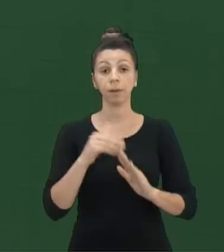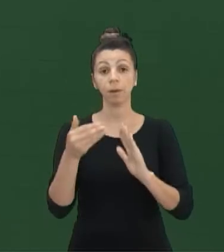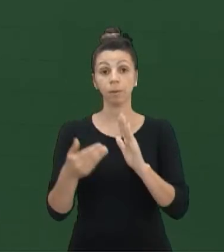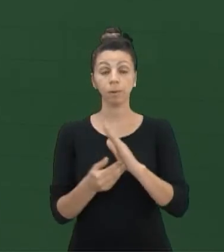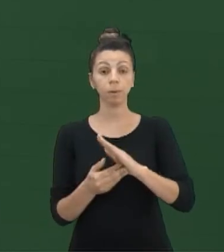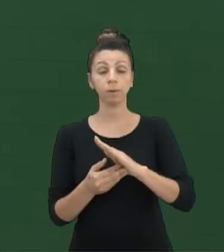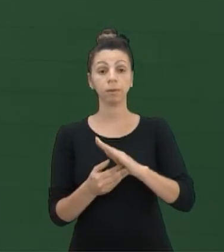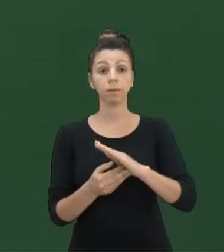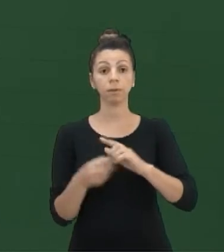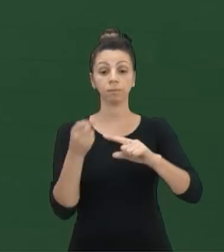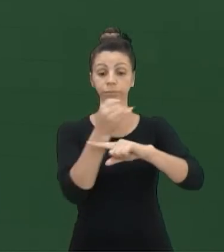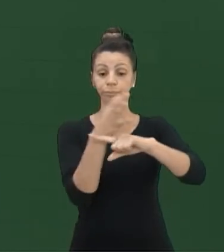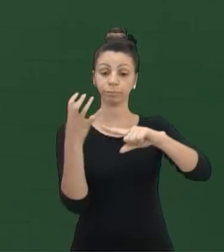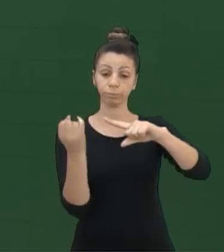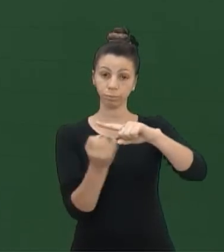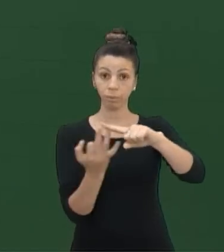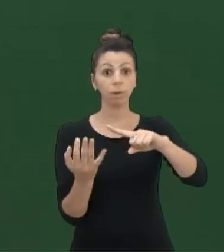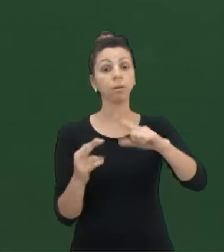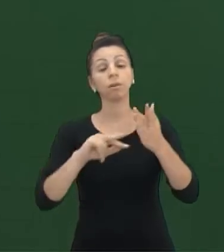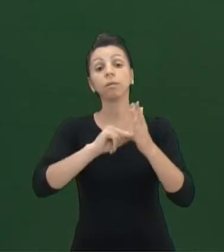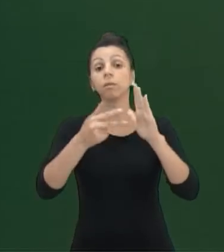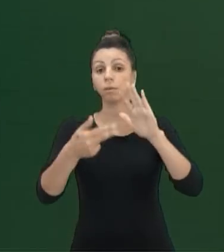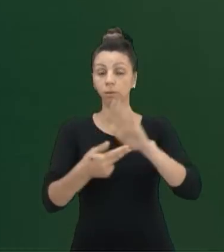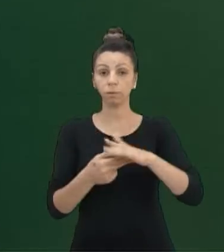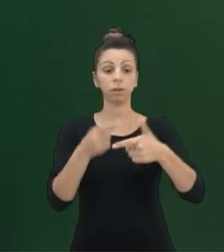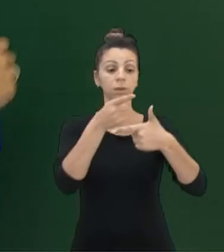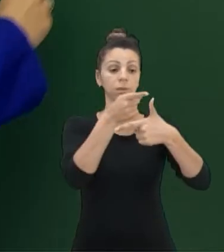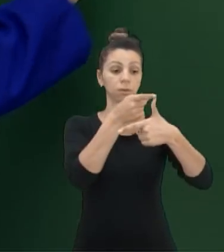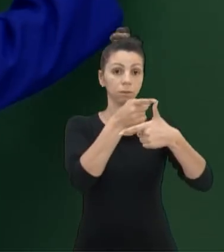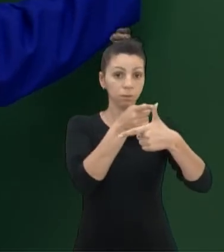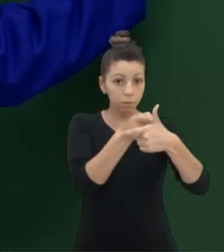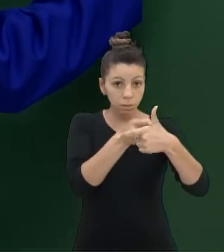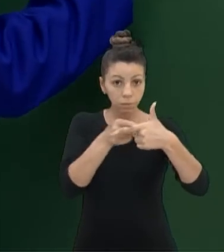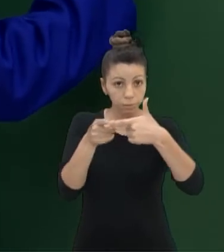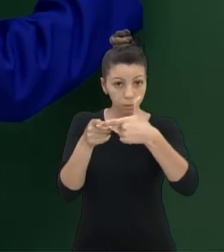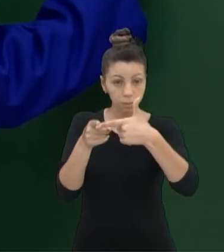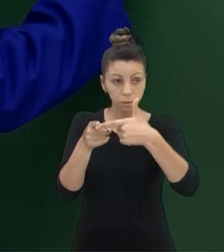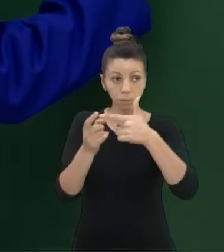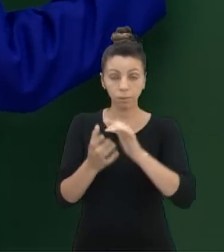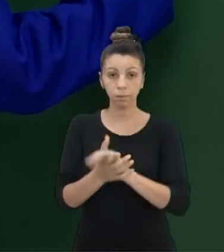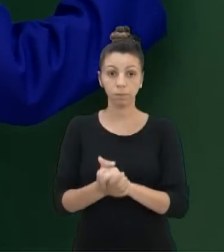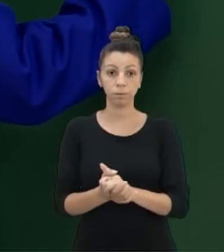uma divisão, vamos ter que calcular essa divisão. Vamos fazer ela aqui no cantinho?